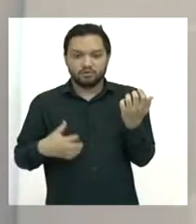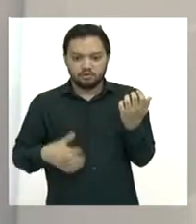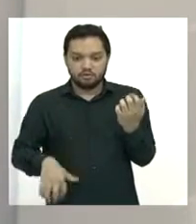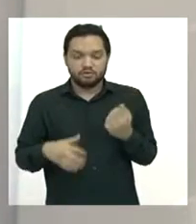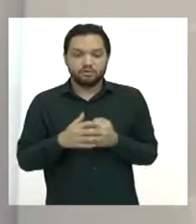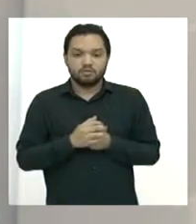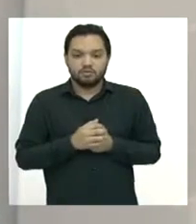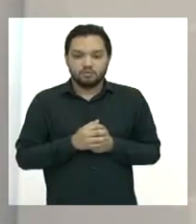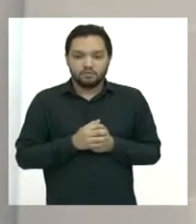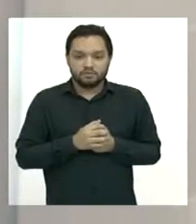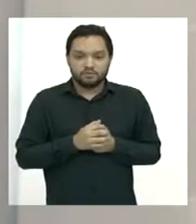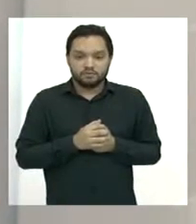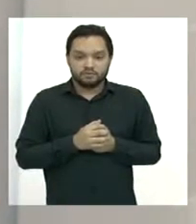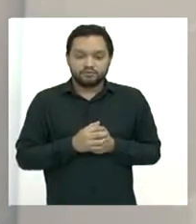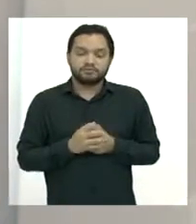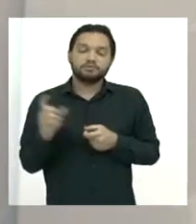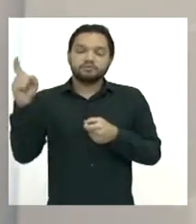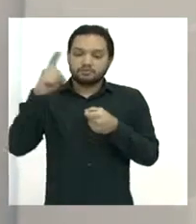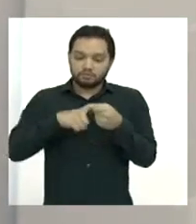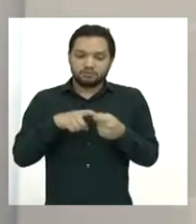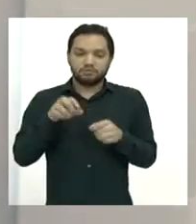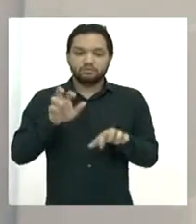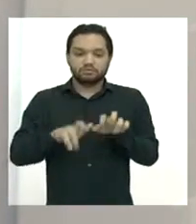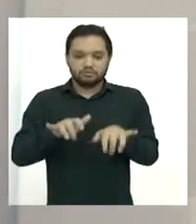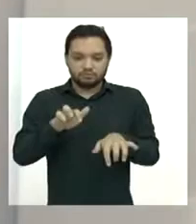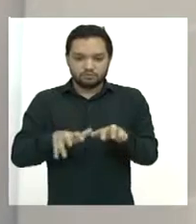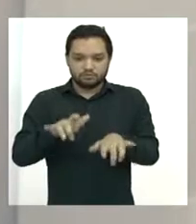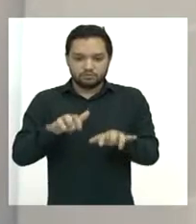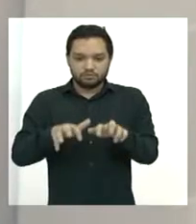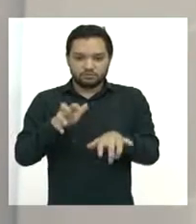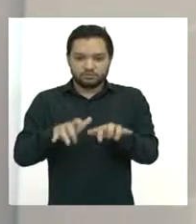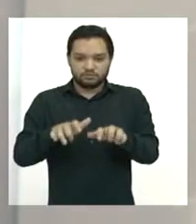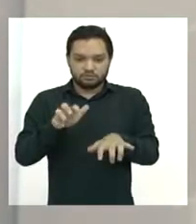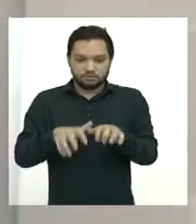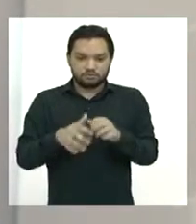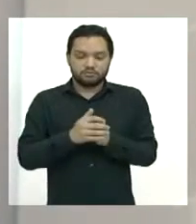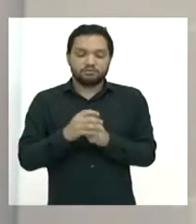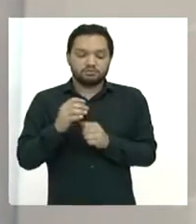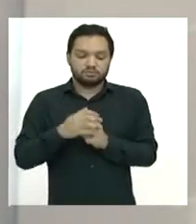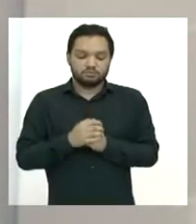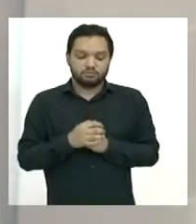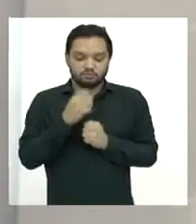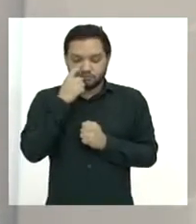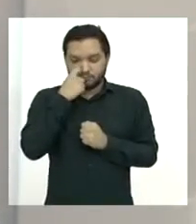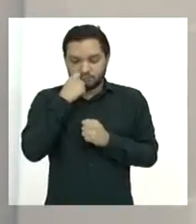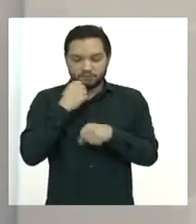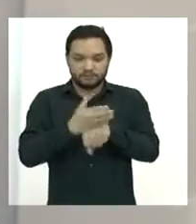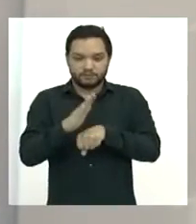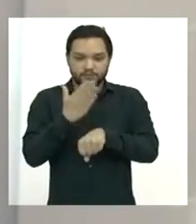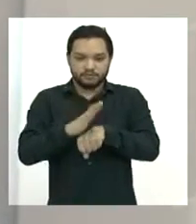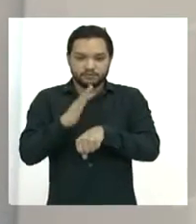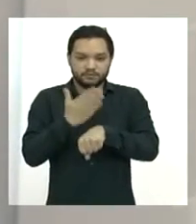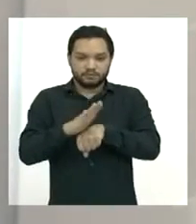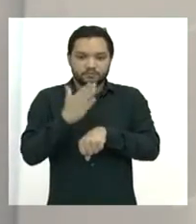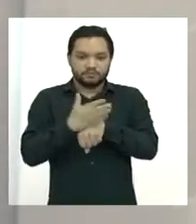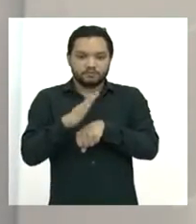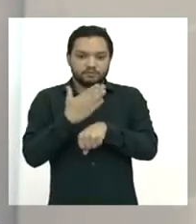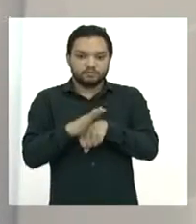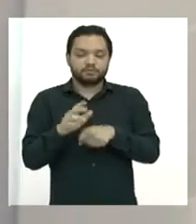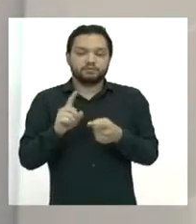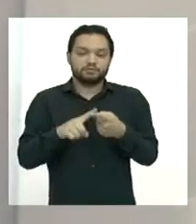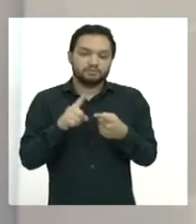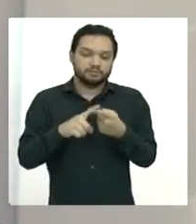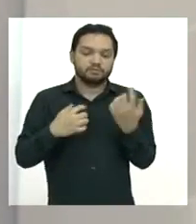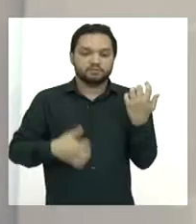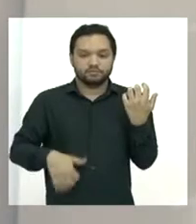isso com você. Para você voltar a digitar normalmente como você digitava antes, ela vai treinar a tua ocupação com o teclado,